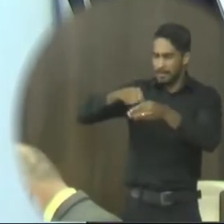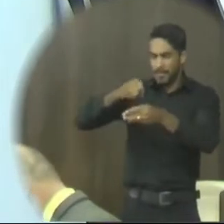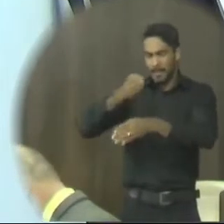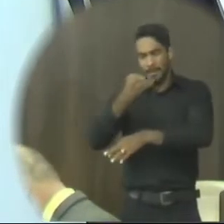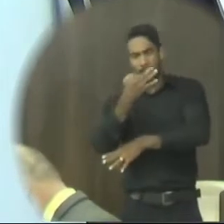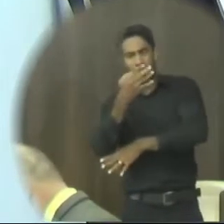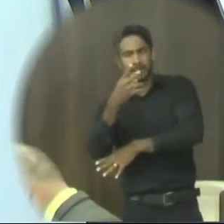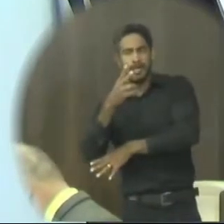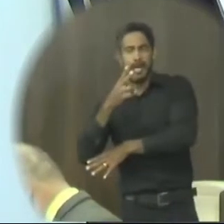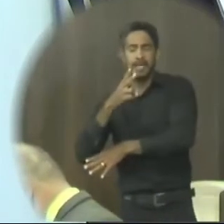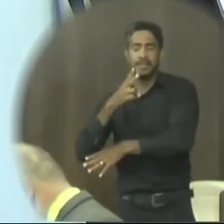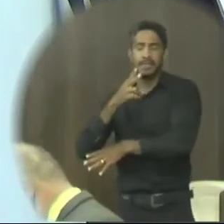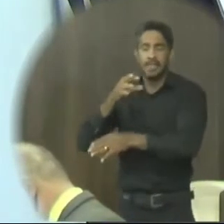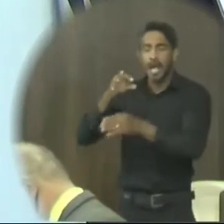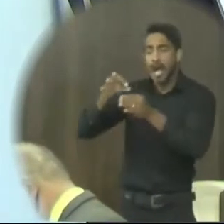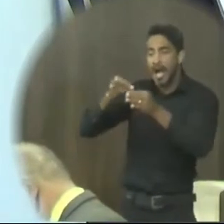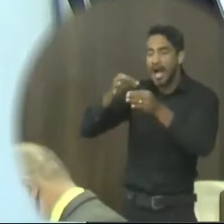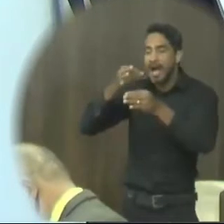grande safra.